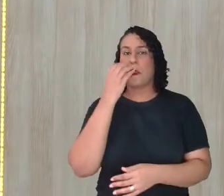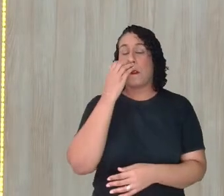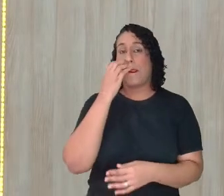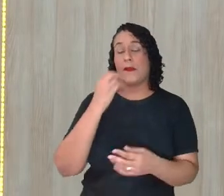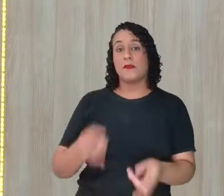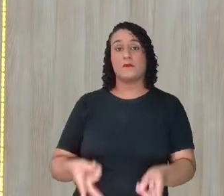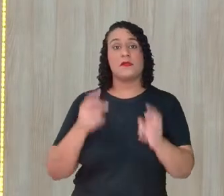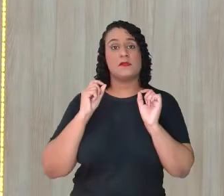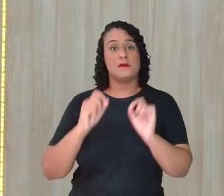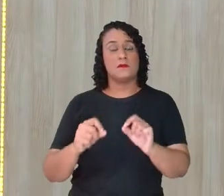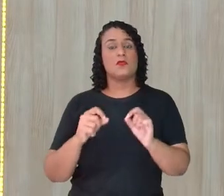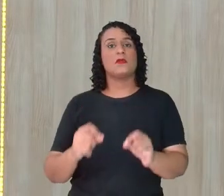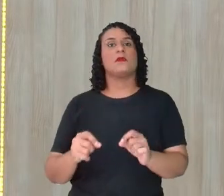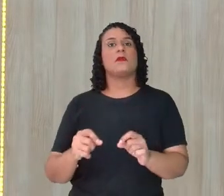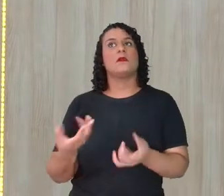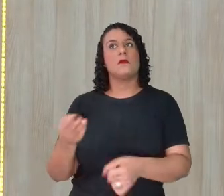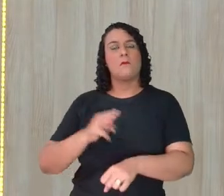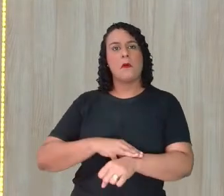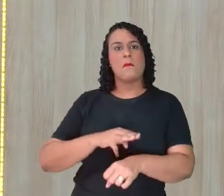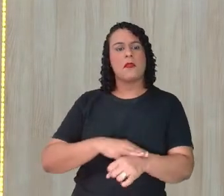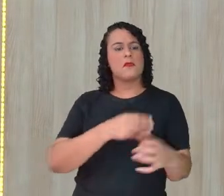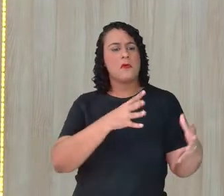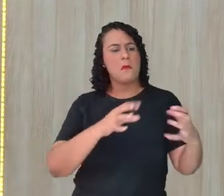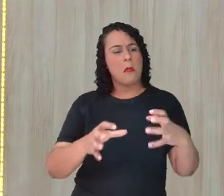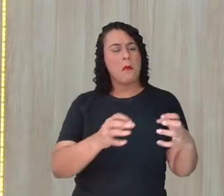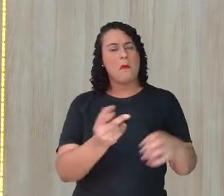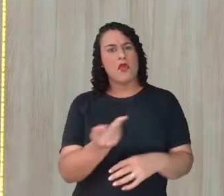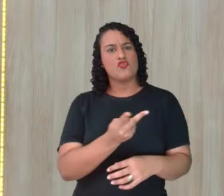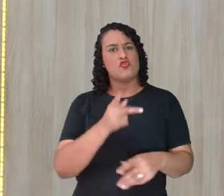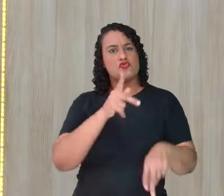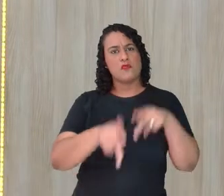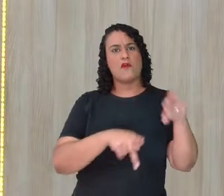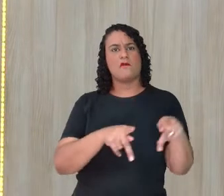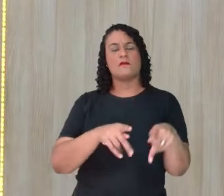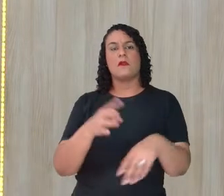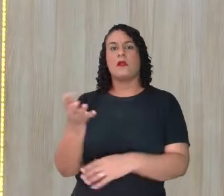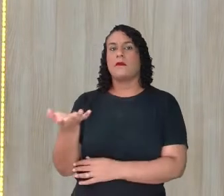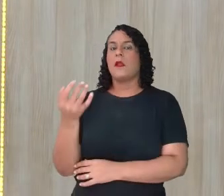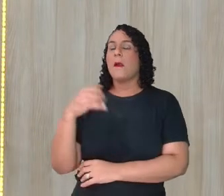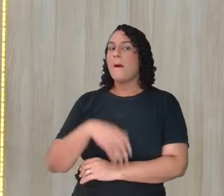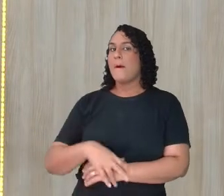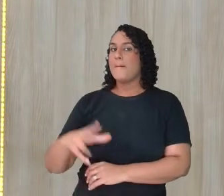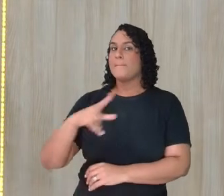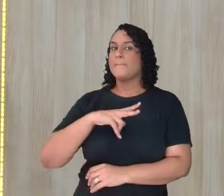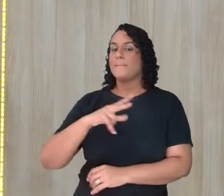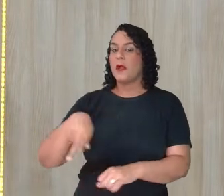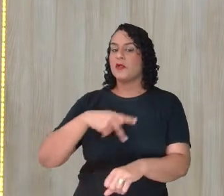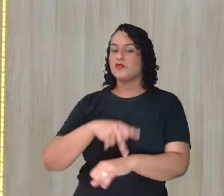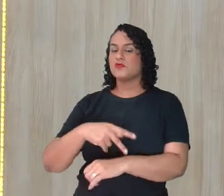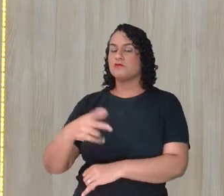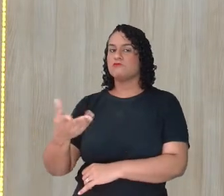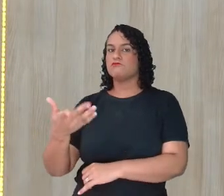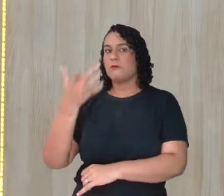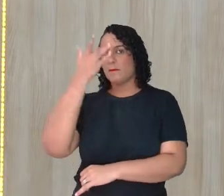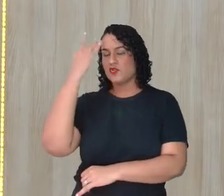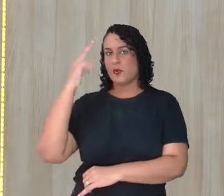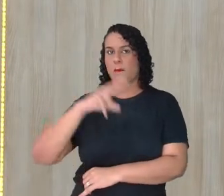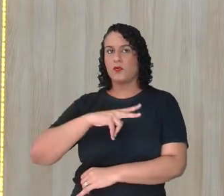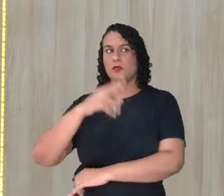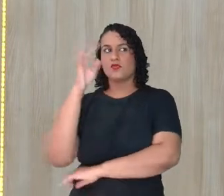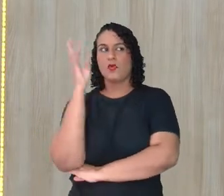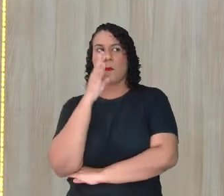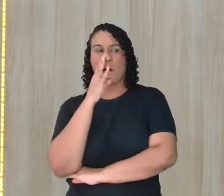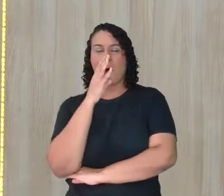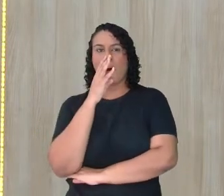observar, enquanto eles estão ali, Portugal ele está meio que isoladinho ali, colado ali às margens do Oceano Atlântico, e